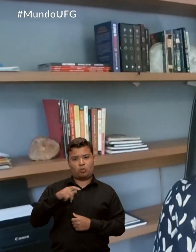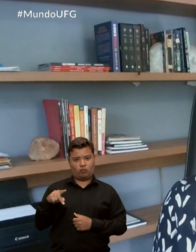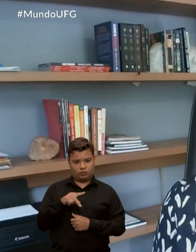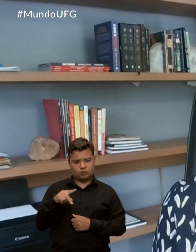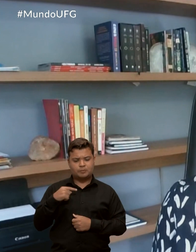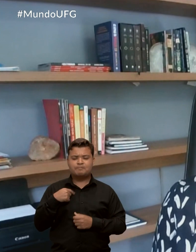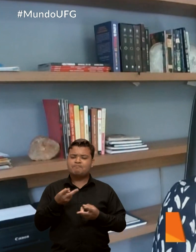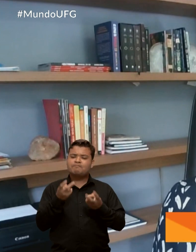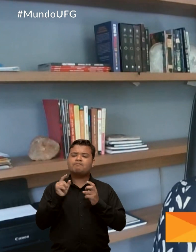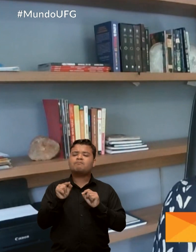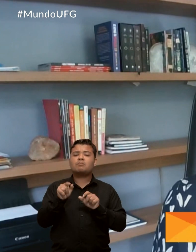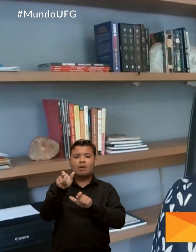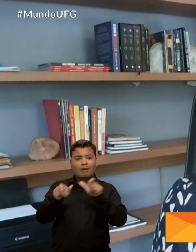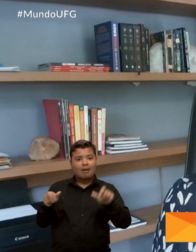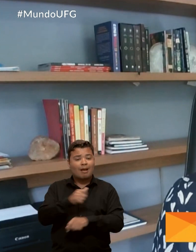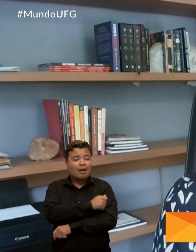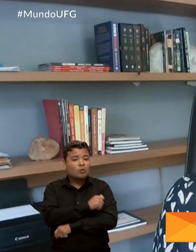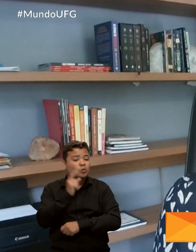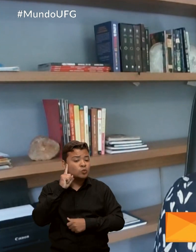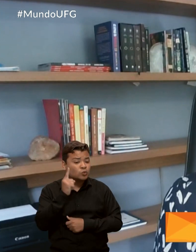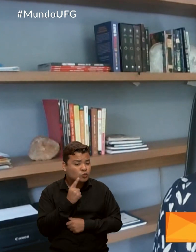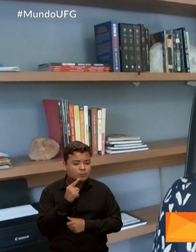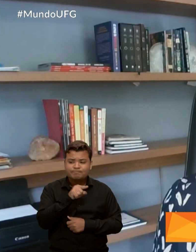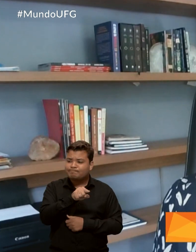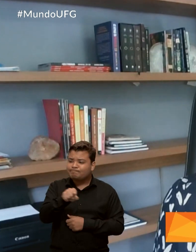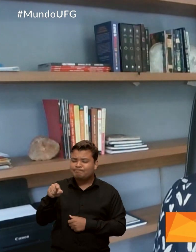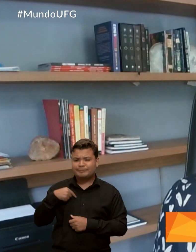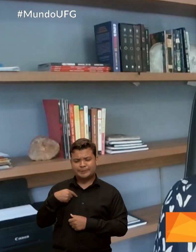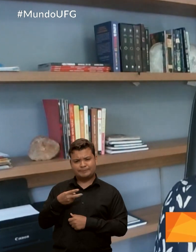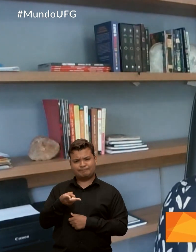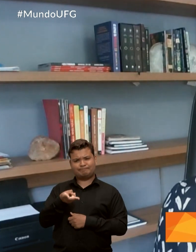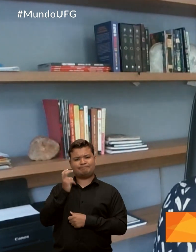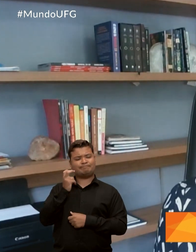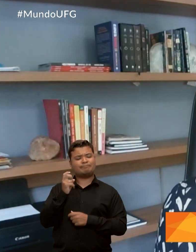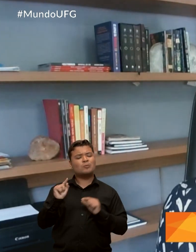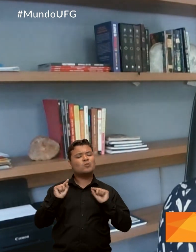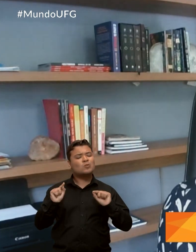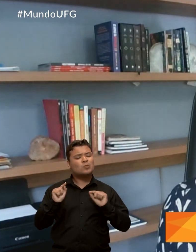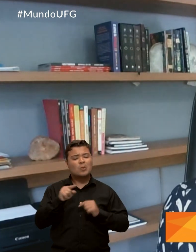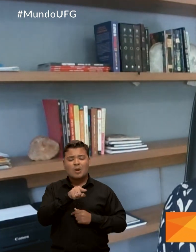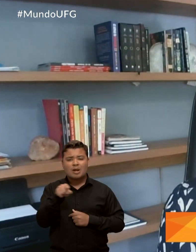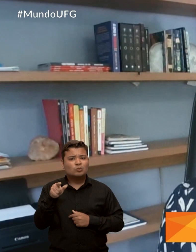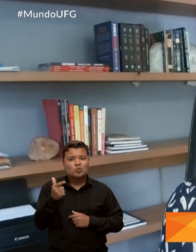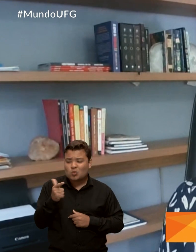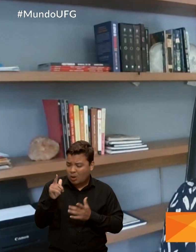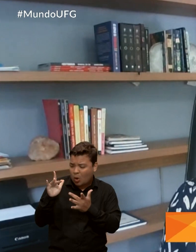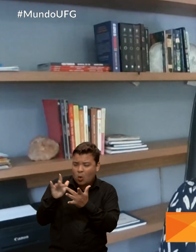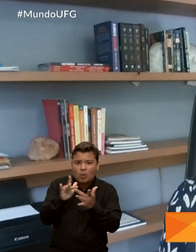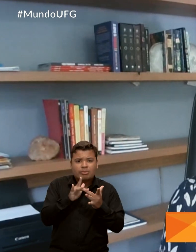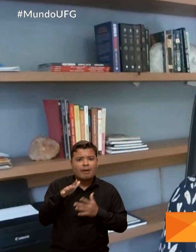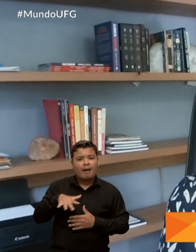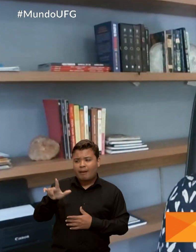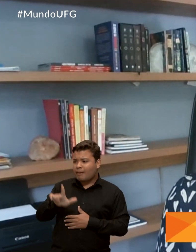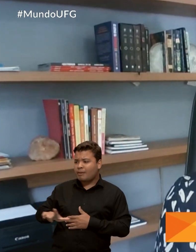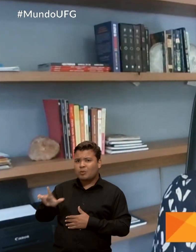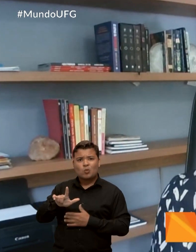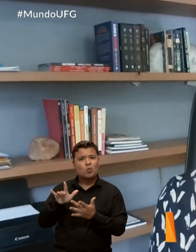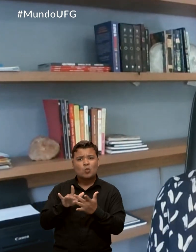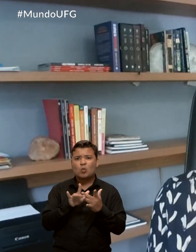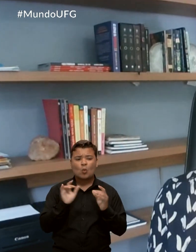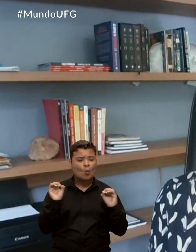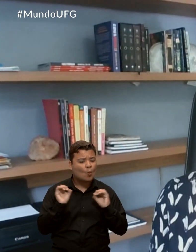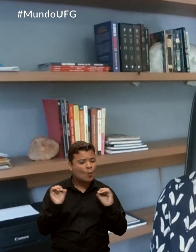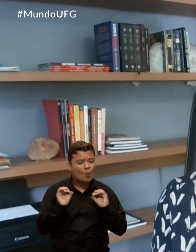meus alunos surdos. Eu observava que eles não tinham contato com literatura e que